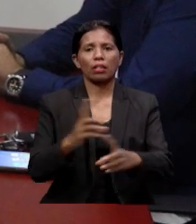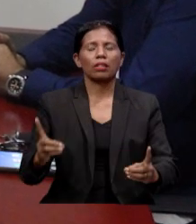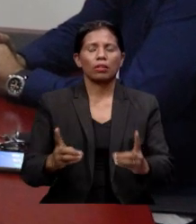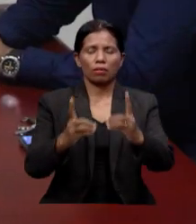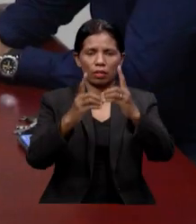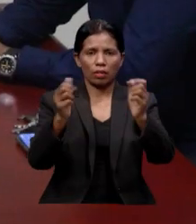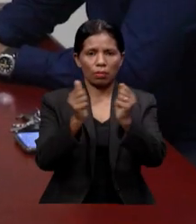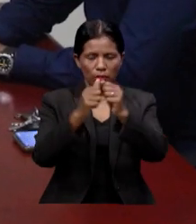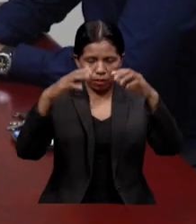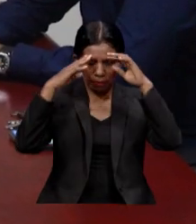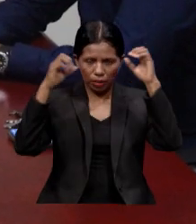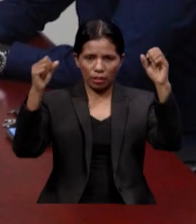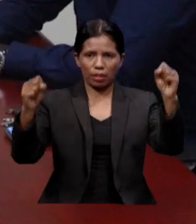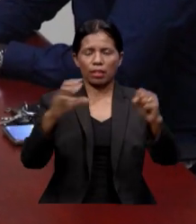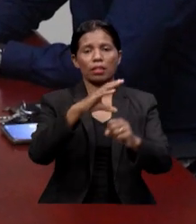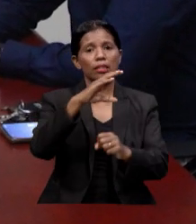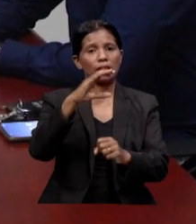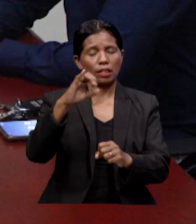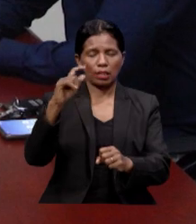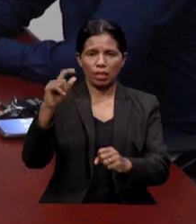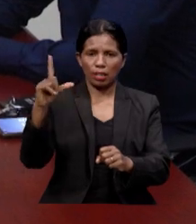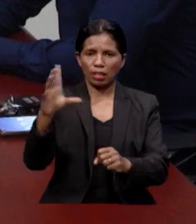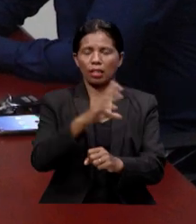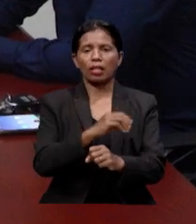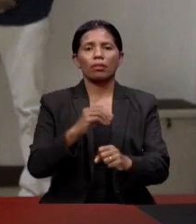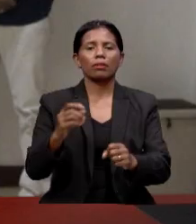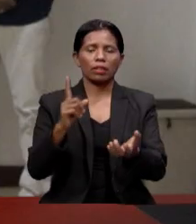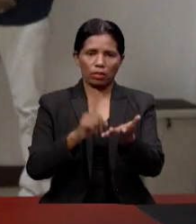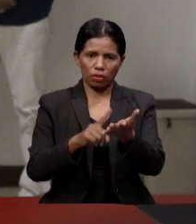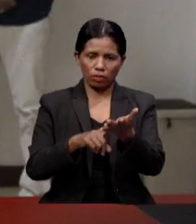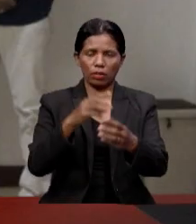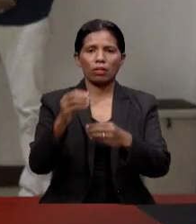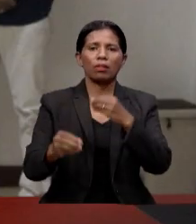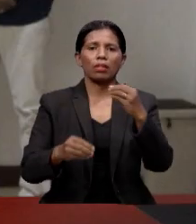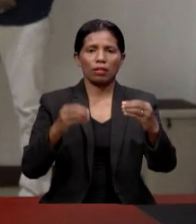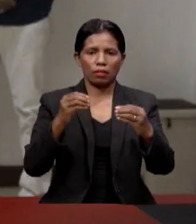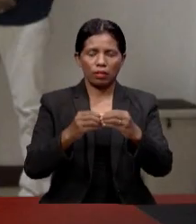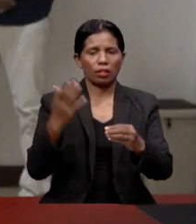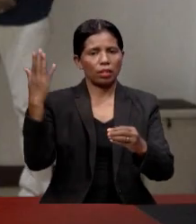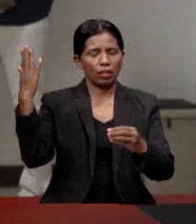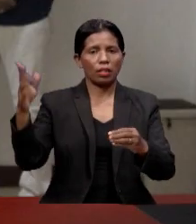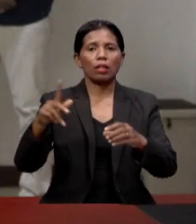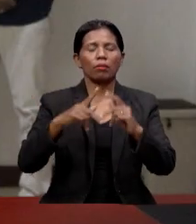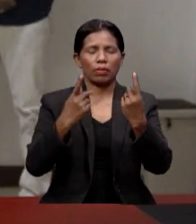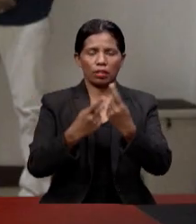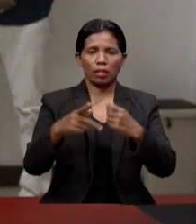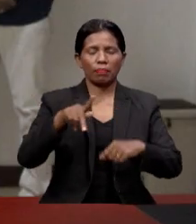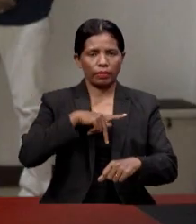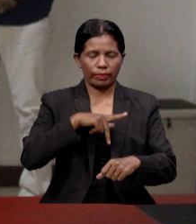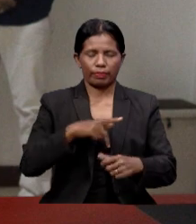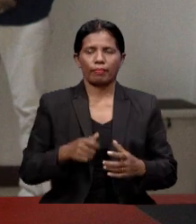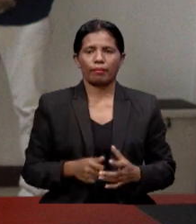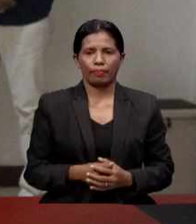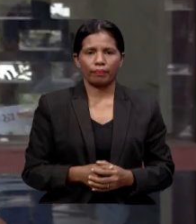o presidente da Câmara Comércio e Indústria Timor-Leste, onde discute investimento e setor produtivo.